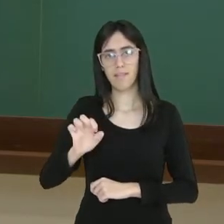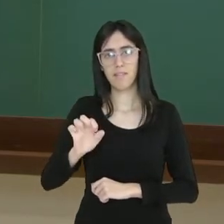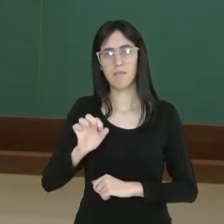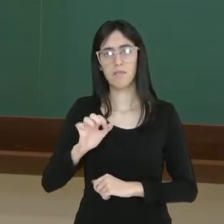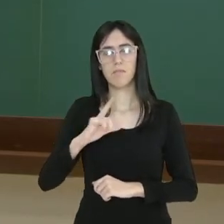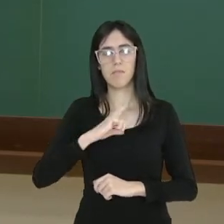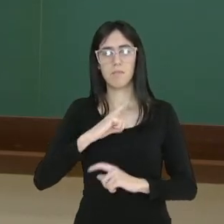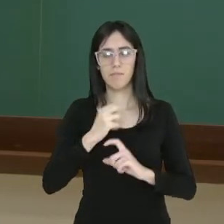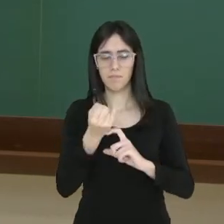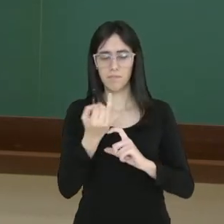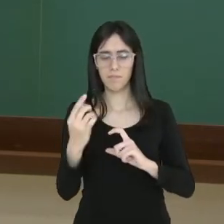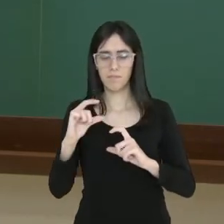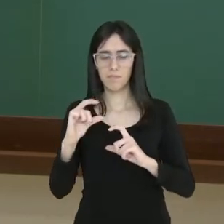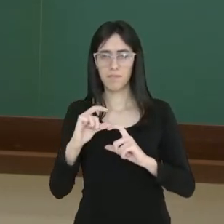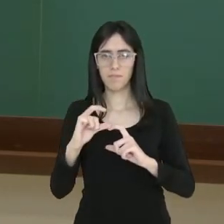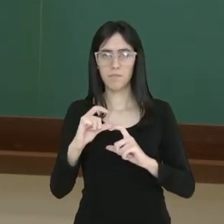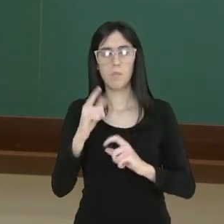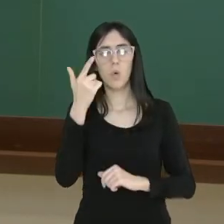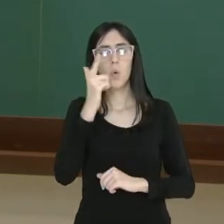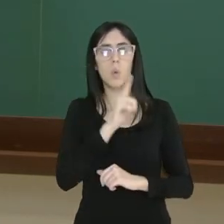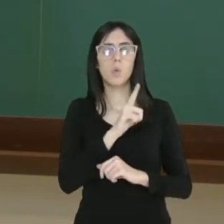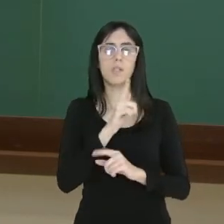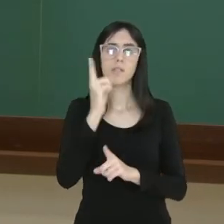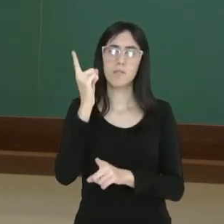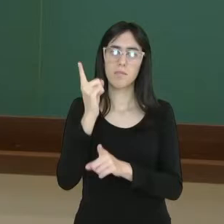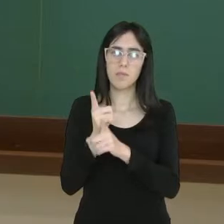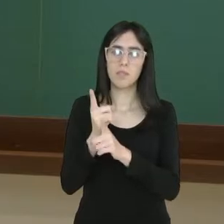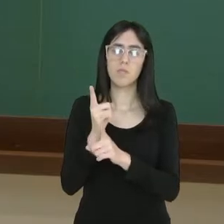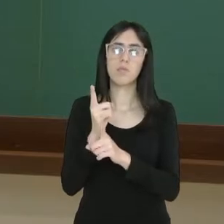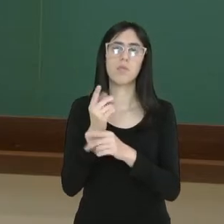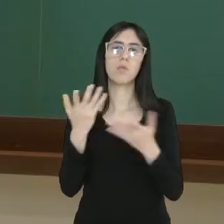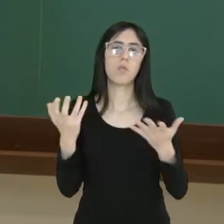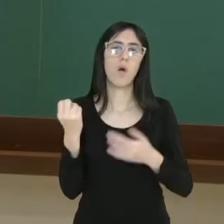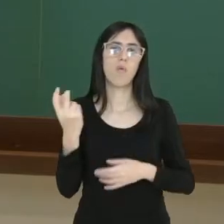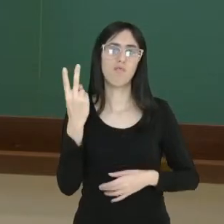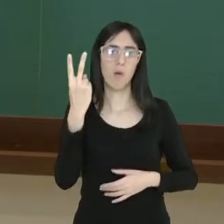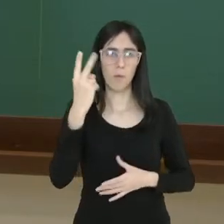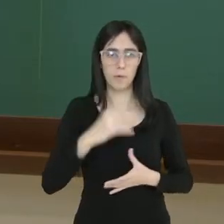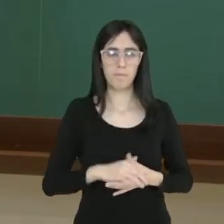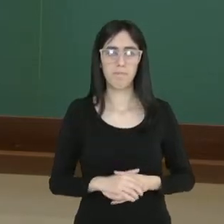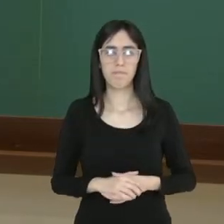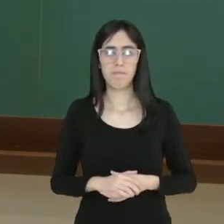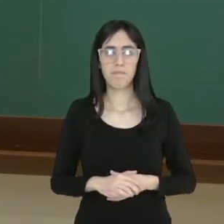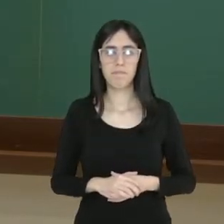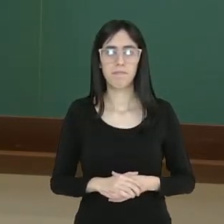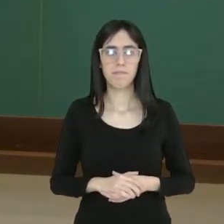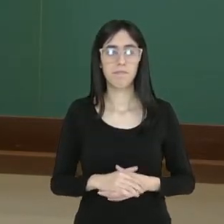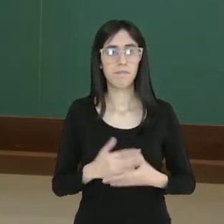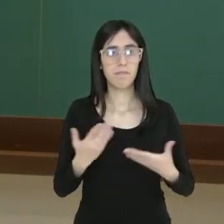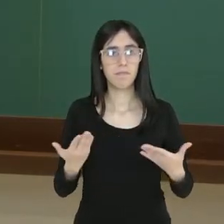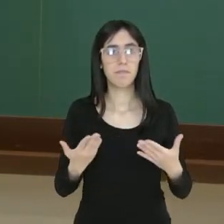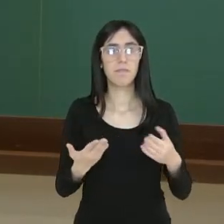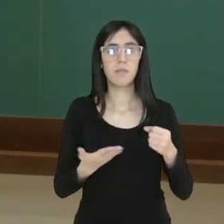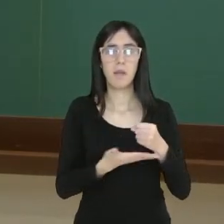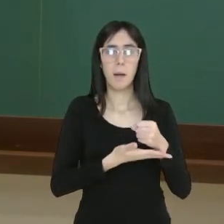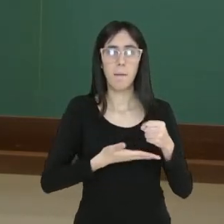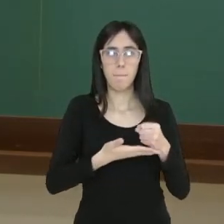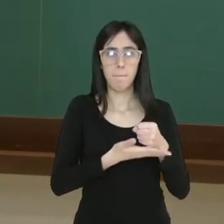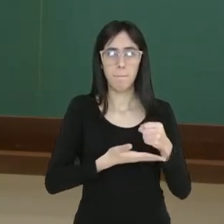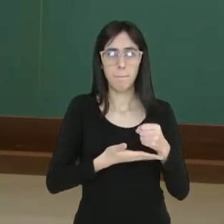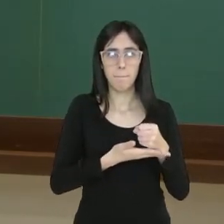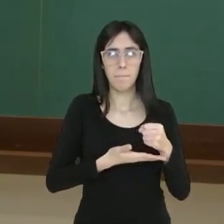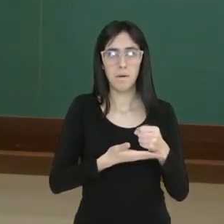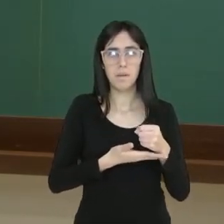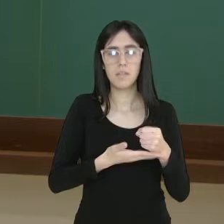deve ser elevada para a gente obter o valor do logaritmando, né? Então, a minha base elevada